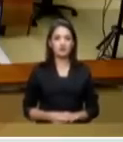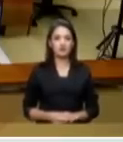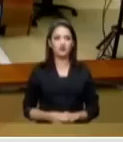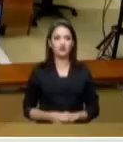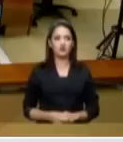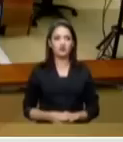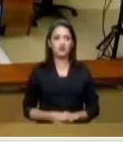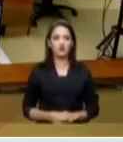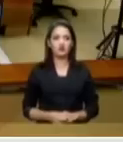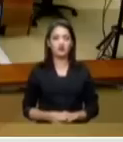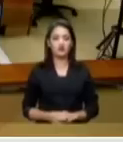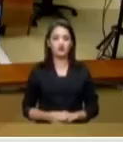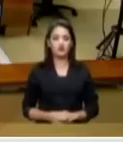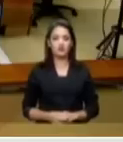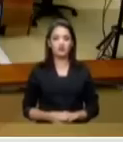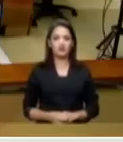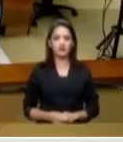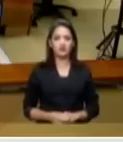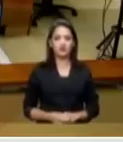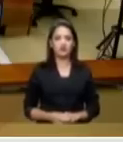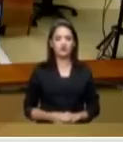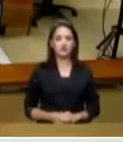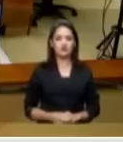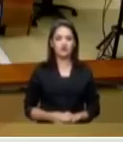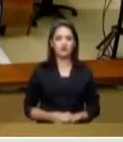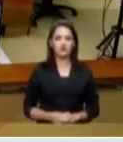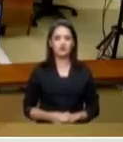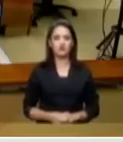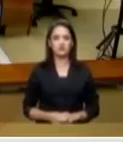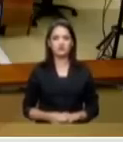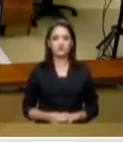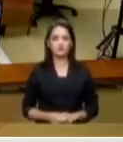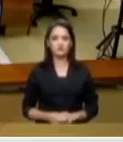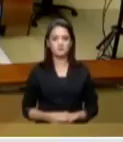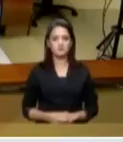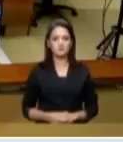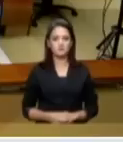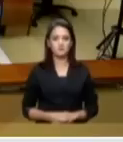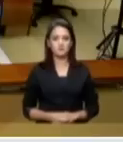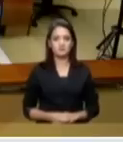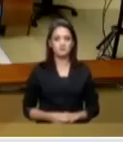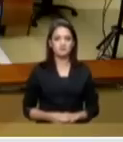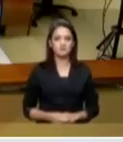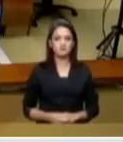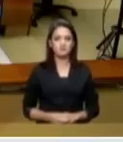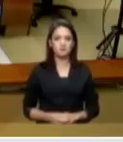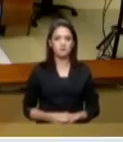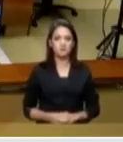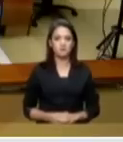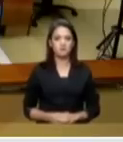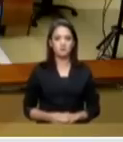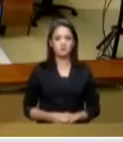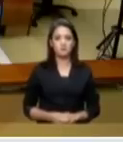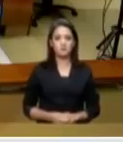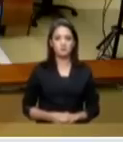das costas para O alho que o grupo vem fazendo né então assim é é isolado